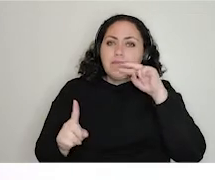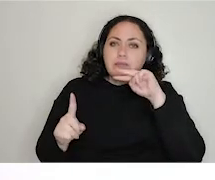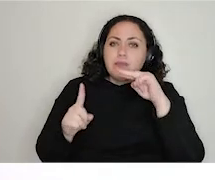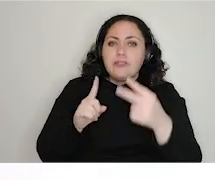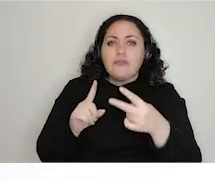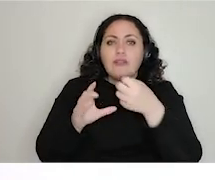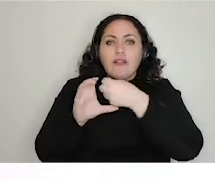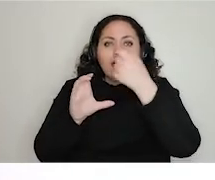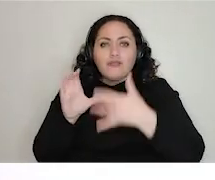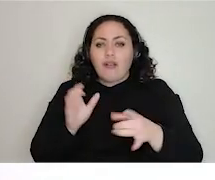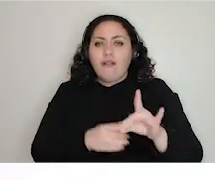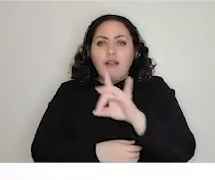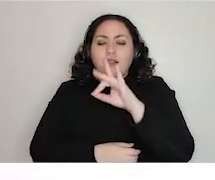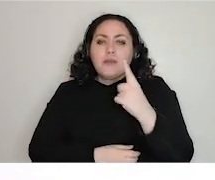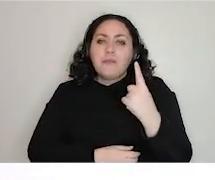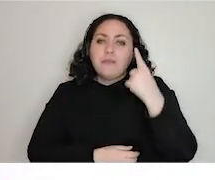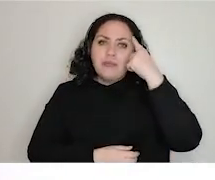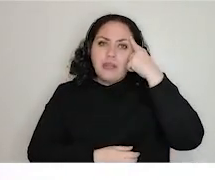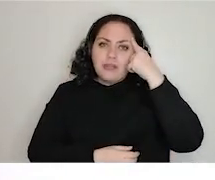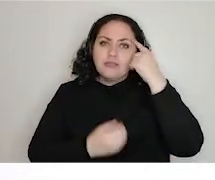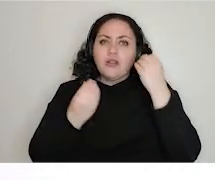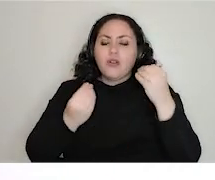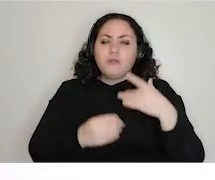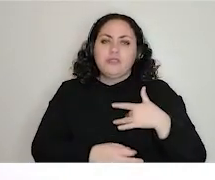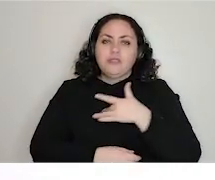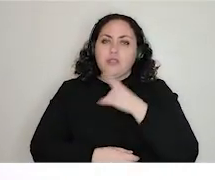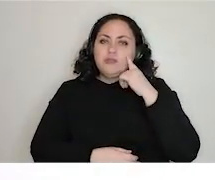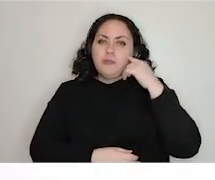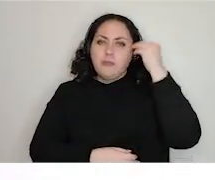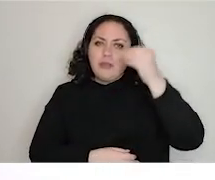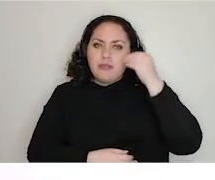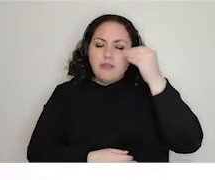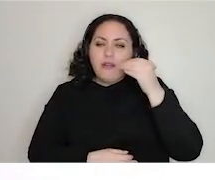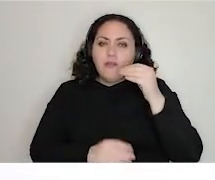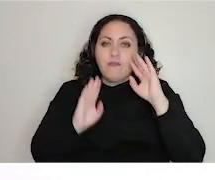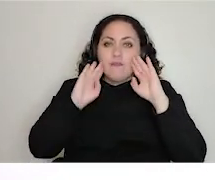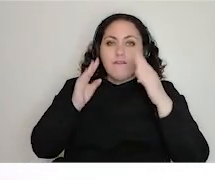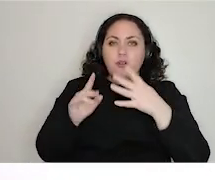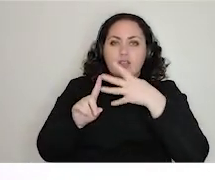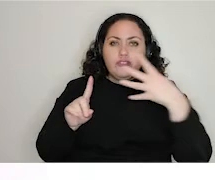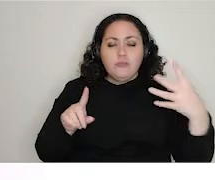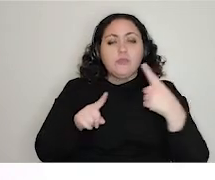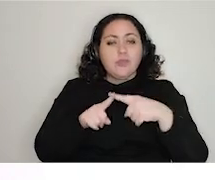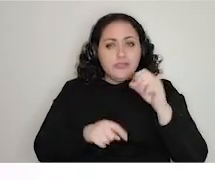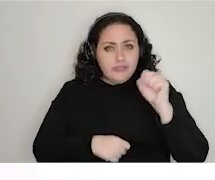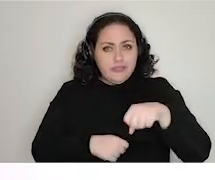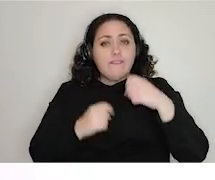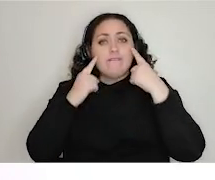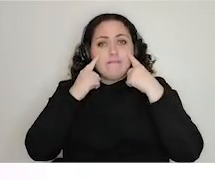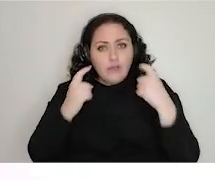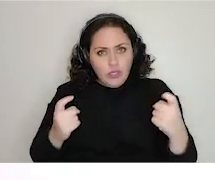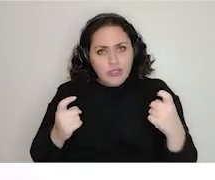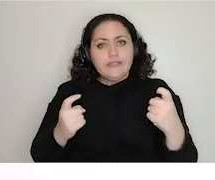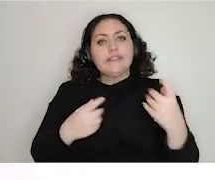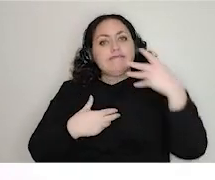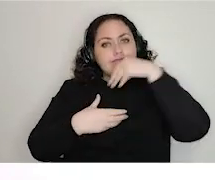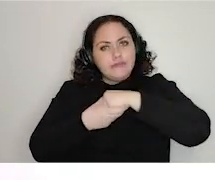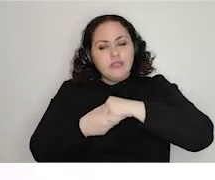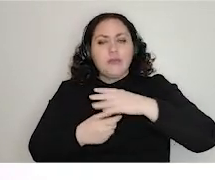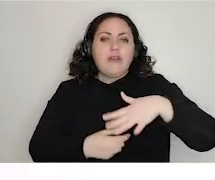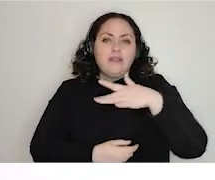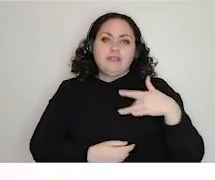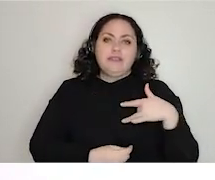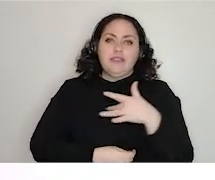elementos quando a gente for pensar na saúde mental da população LGBT, sobretudo porque a violência é, sim, um determinante social de saúde, que está